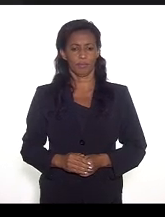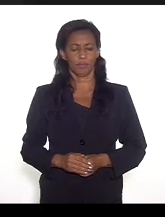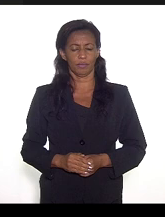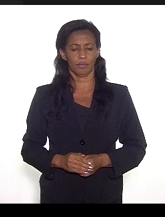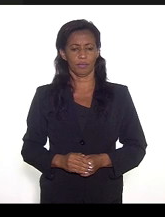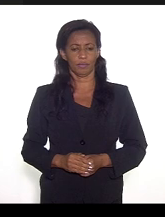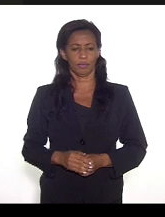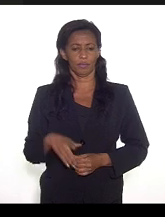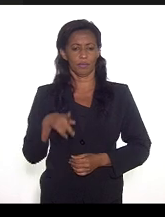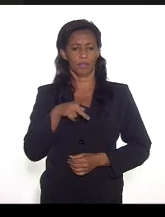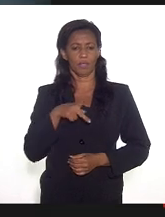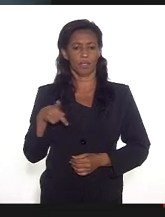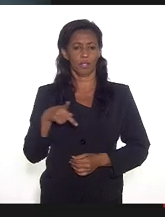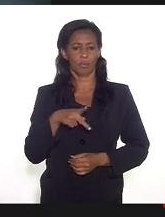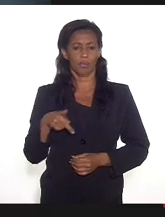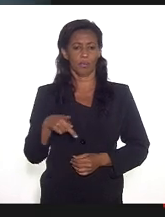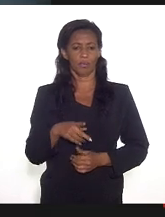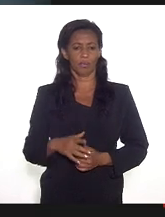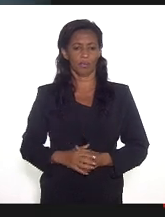Então, professor